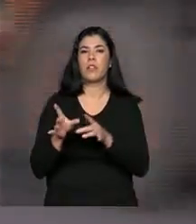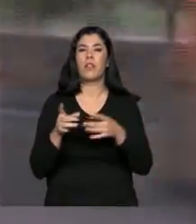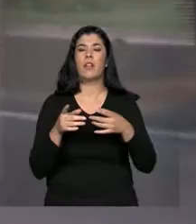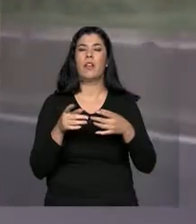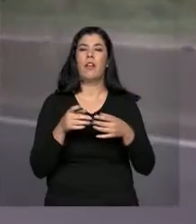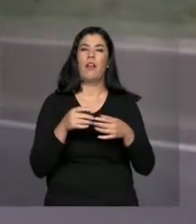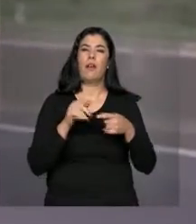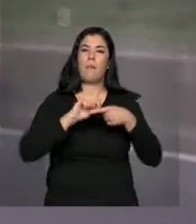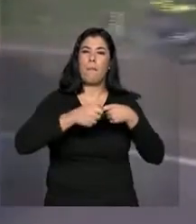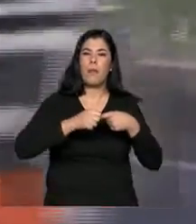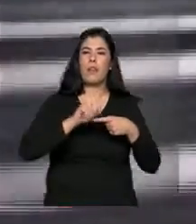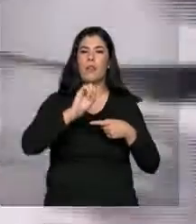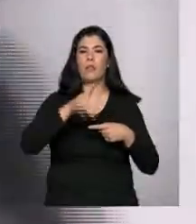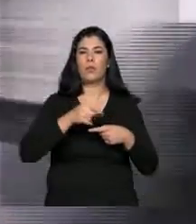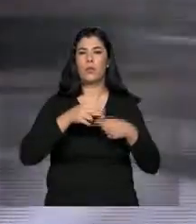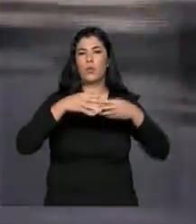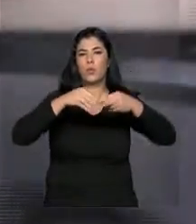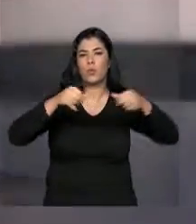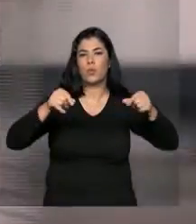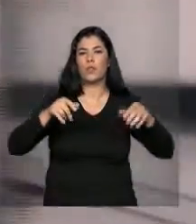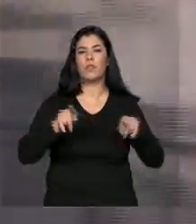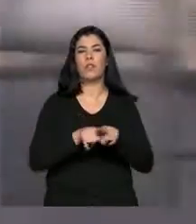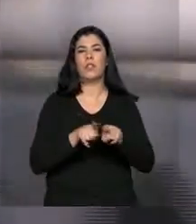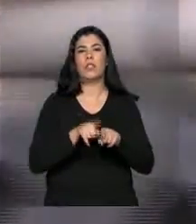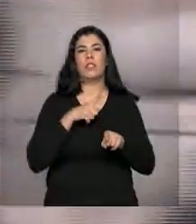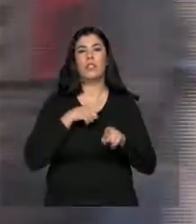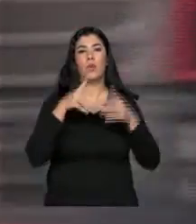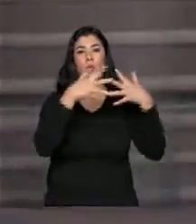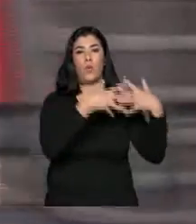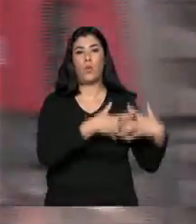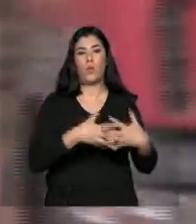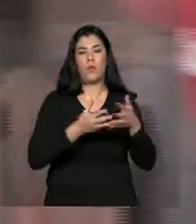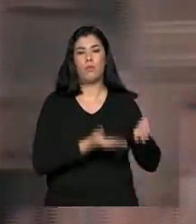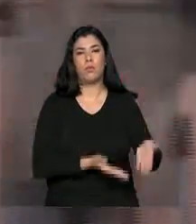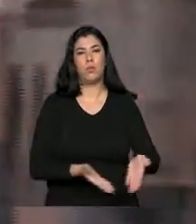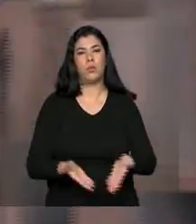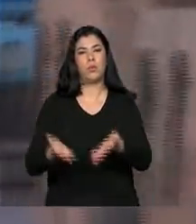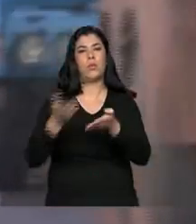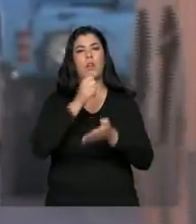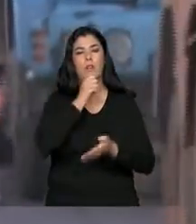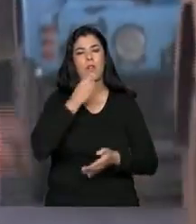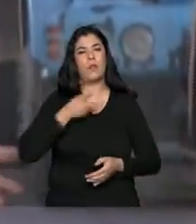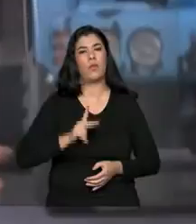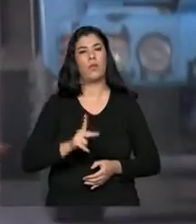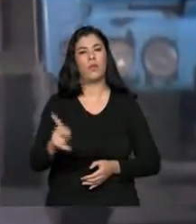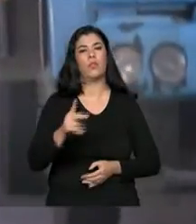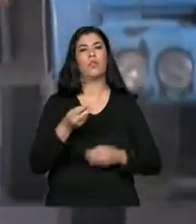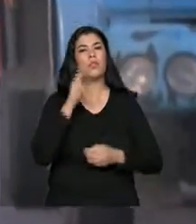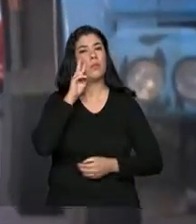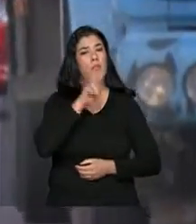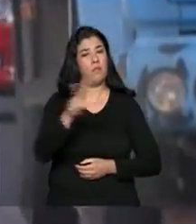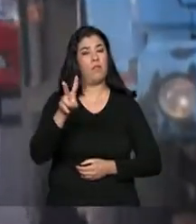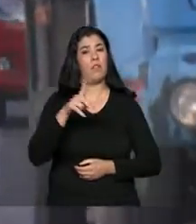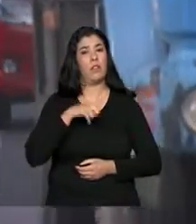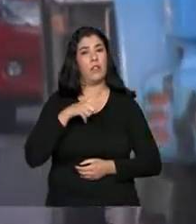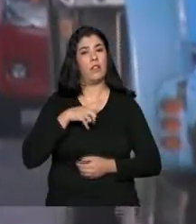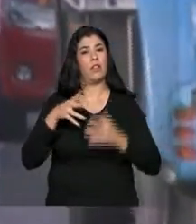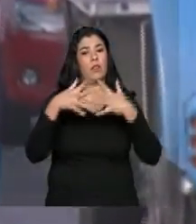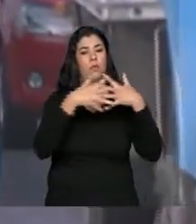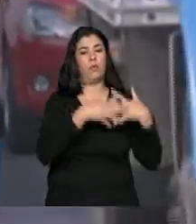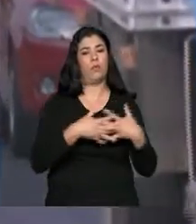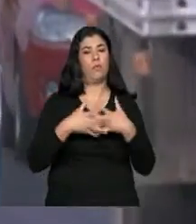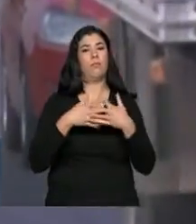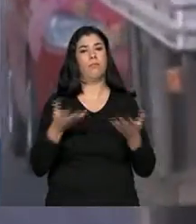farelo. A maior parte do escoamento da safra agrícola no Brasil ainda acontece assim, por meio do